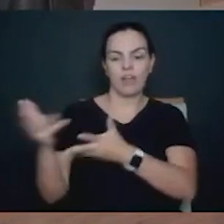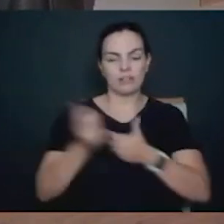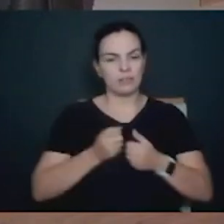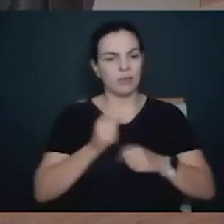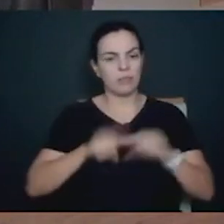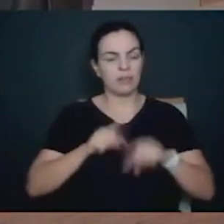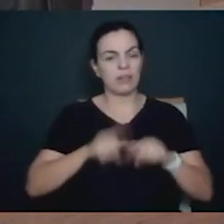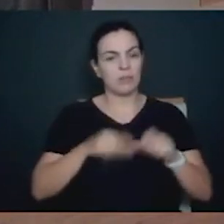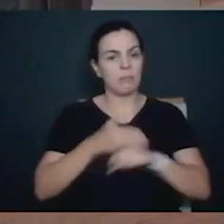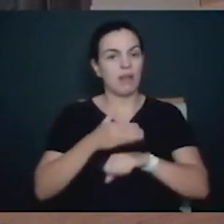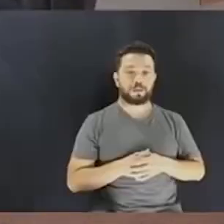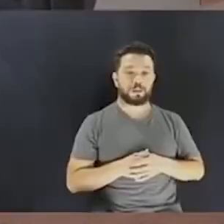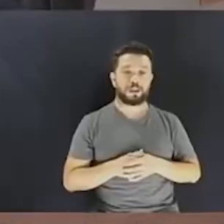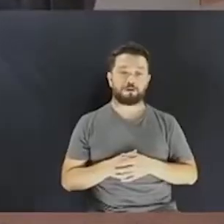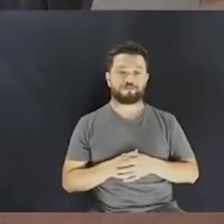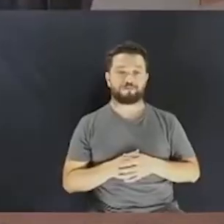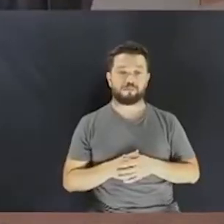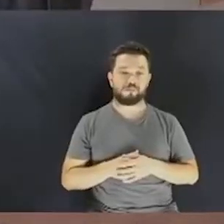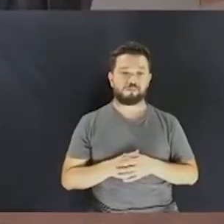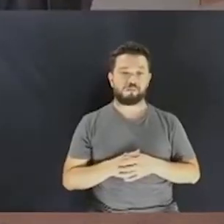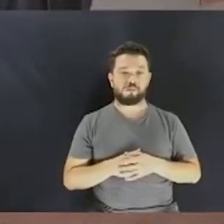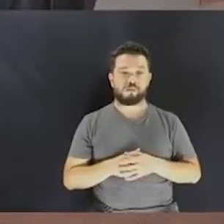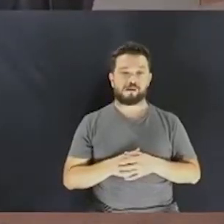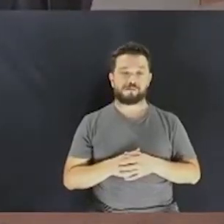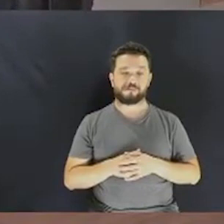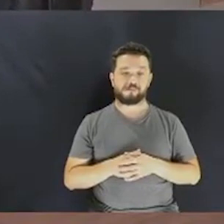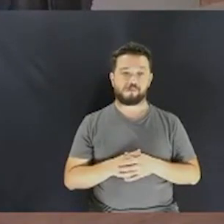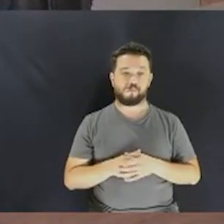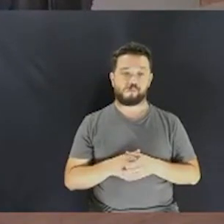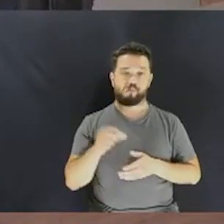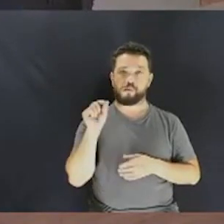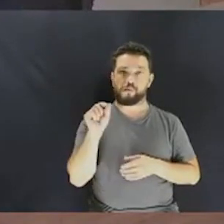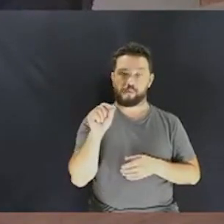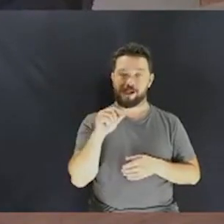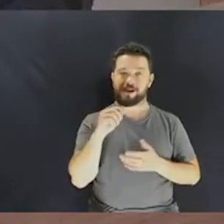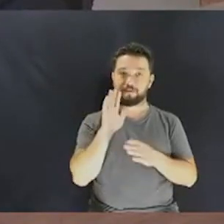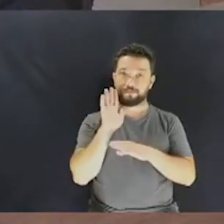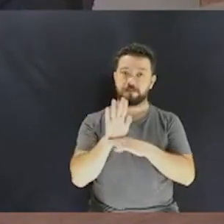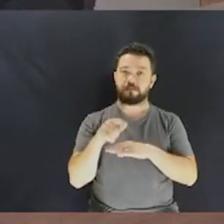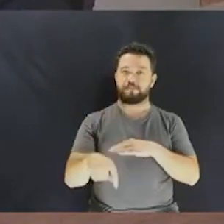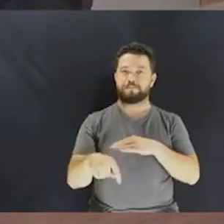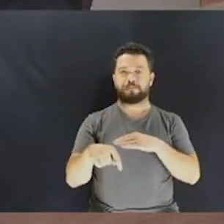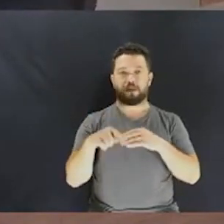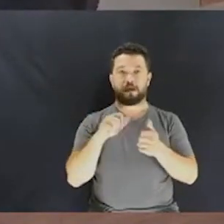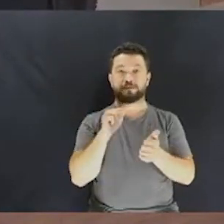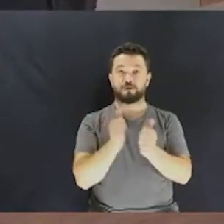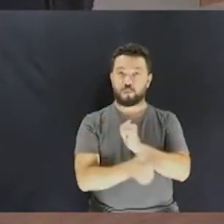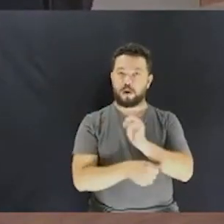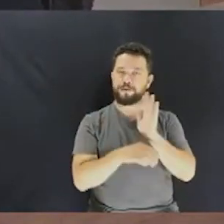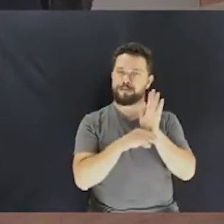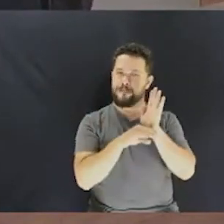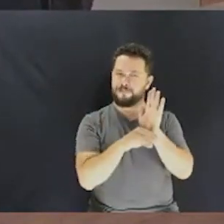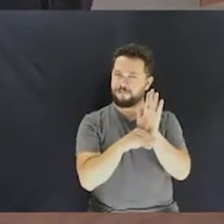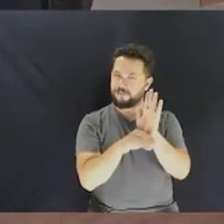banca do esporte, ela torna-se um aliado na transformação social e esportiva na nossa capital. Então, essa opção de doação, esse desenvolvimento